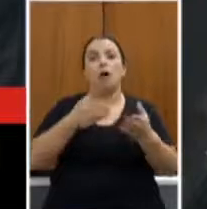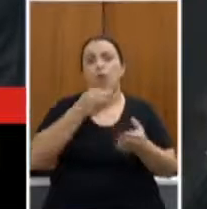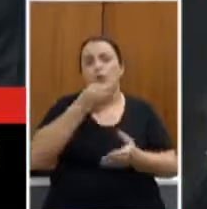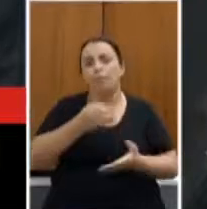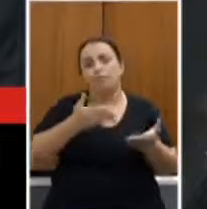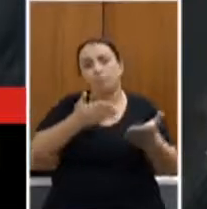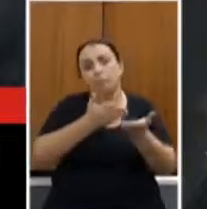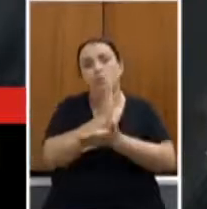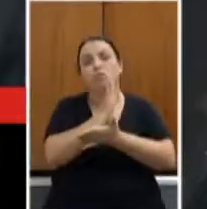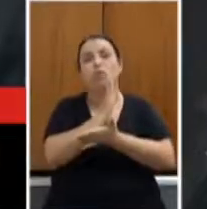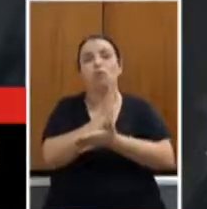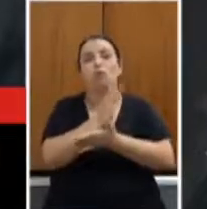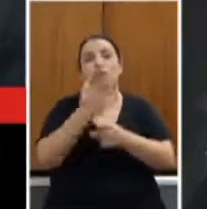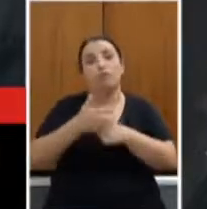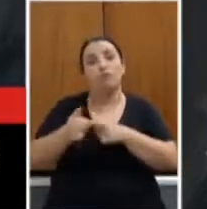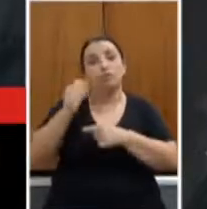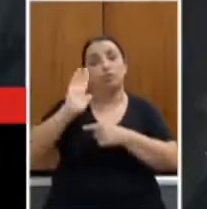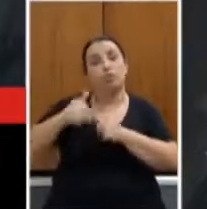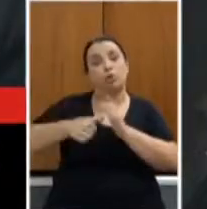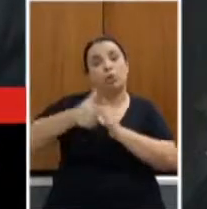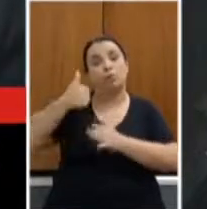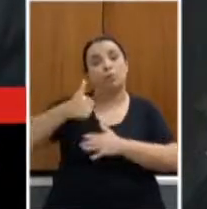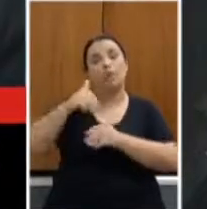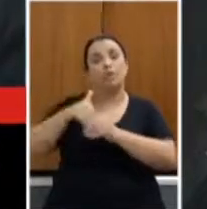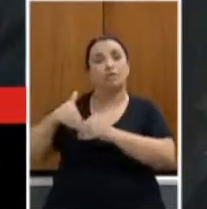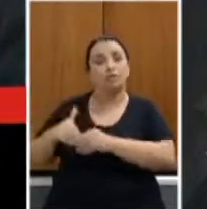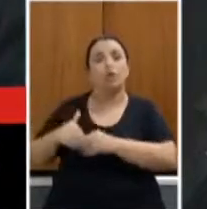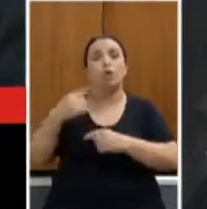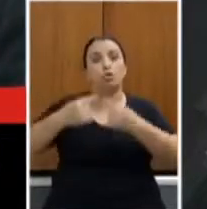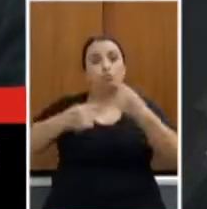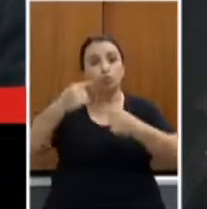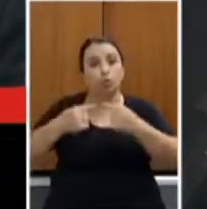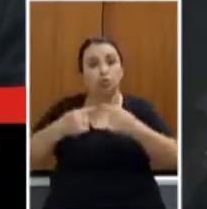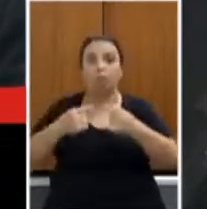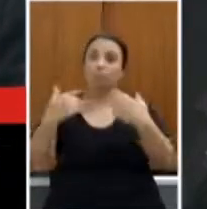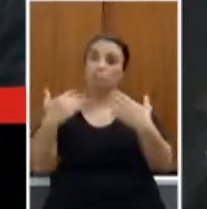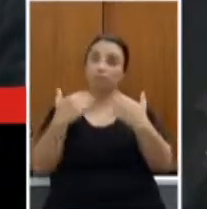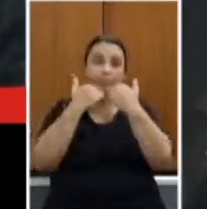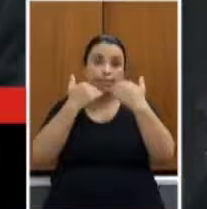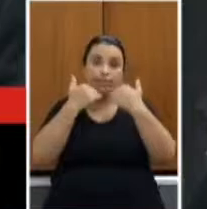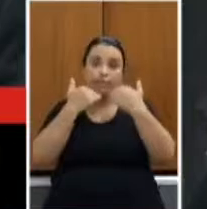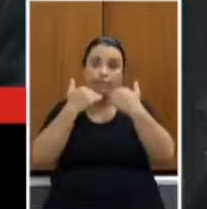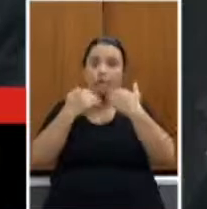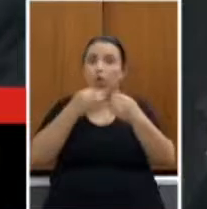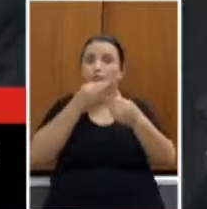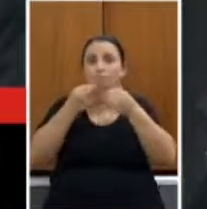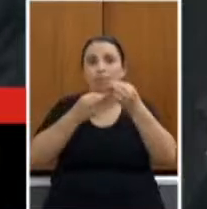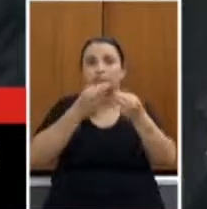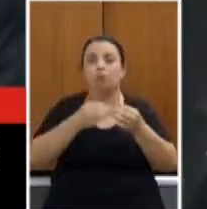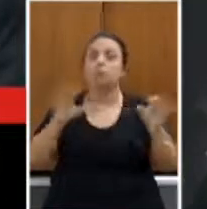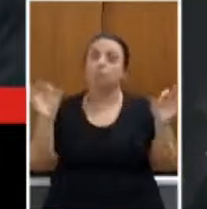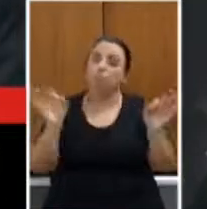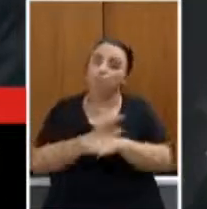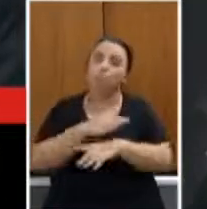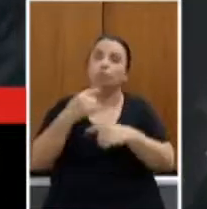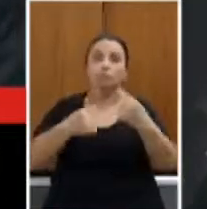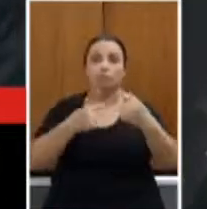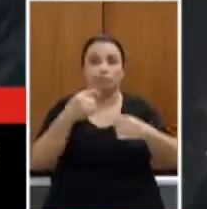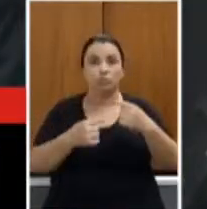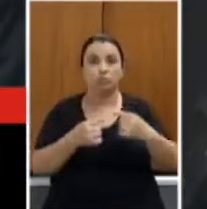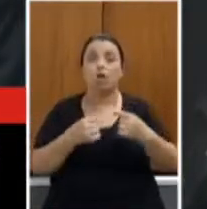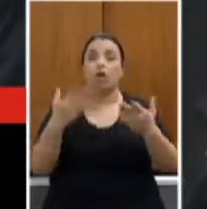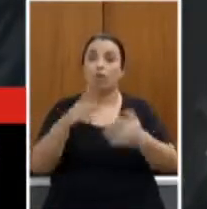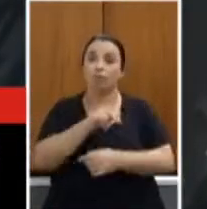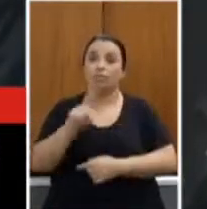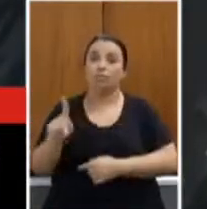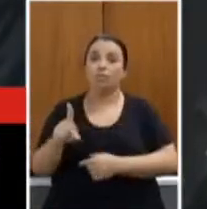do vencido em primeiro turno. Em discussão o projeto, não há oradores inscritos, encerra-se a discussão. A